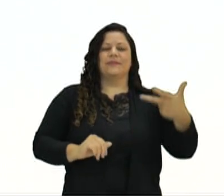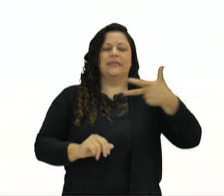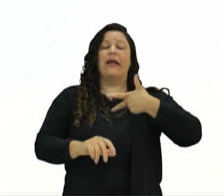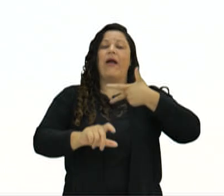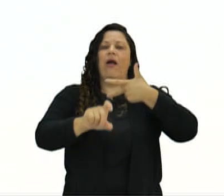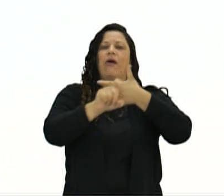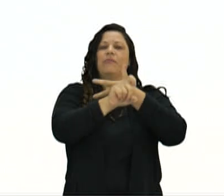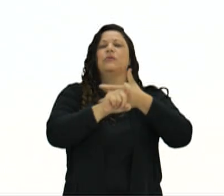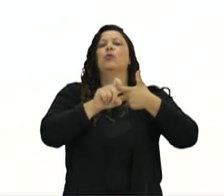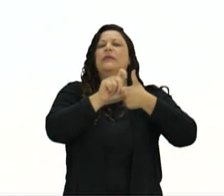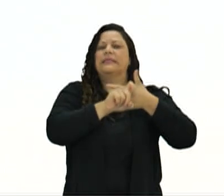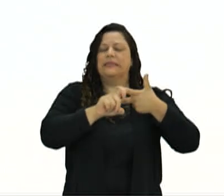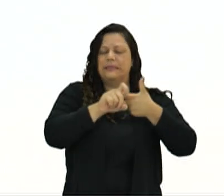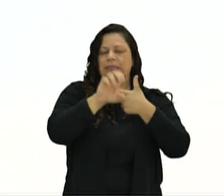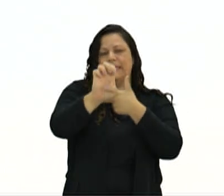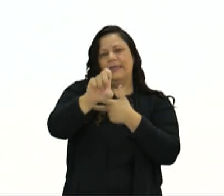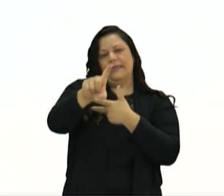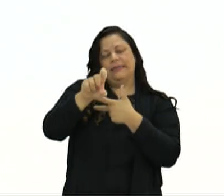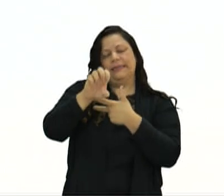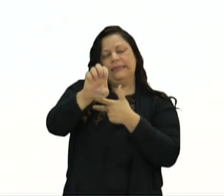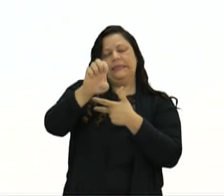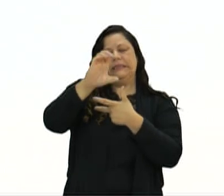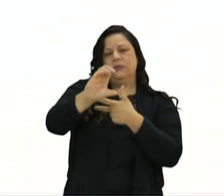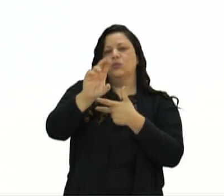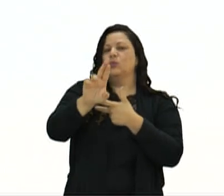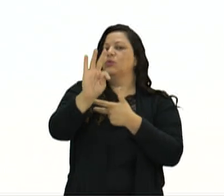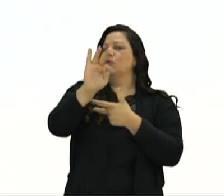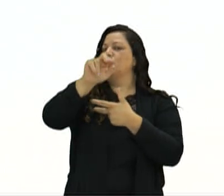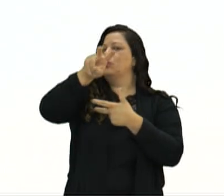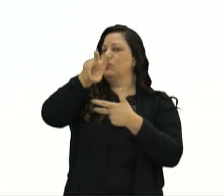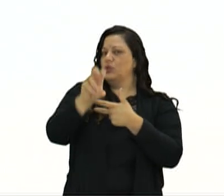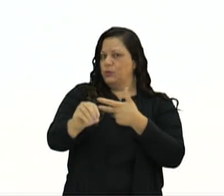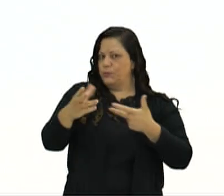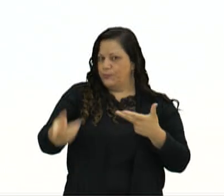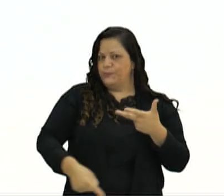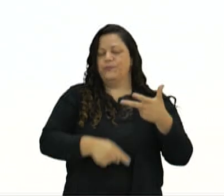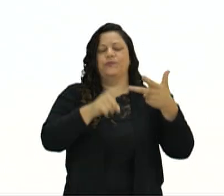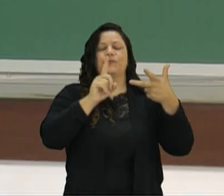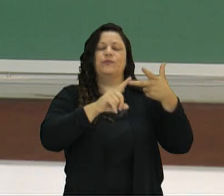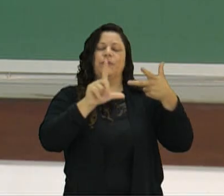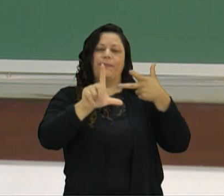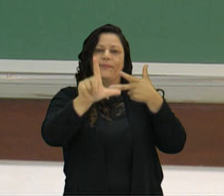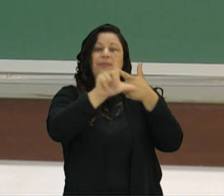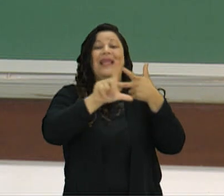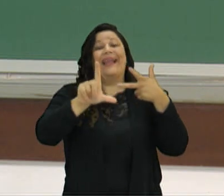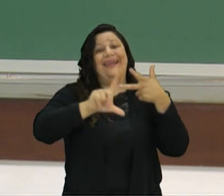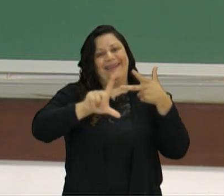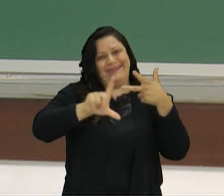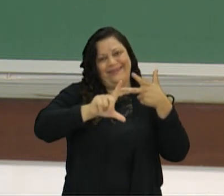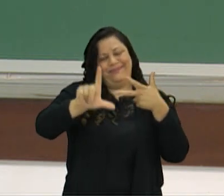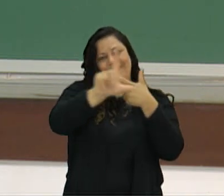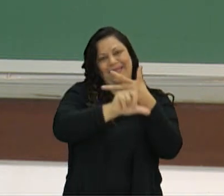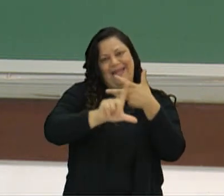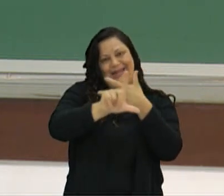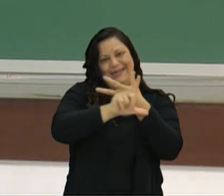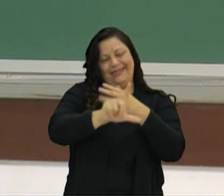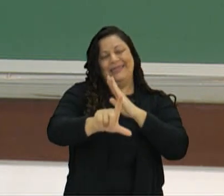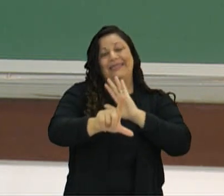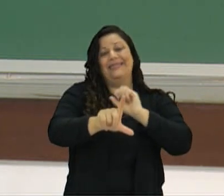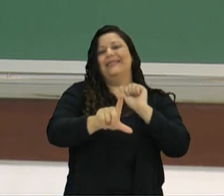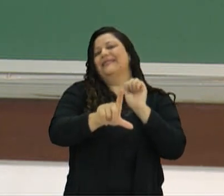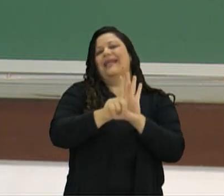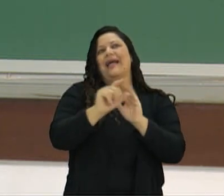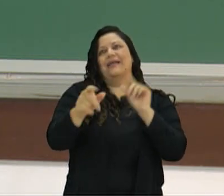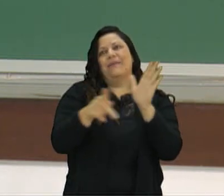como simbolizado, né, pelo Palácio do Planalto, o poder legislativo, aí